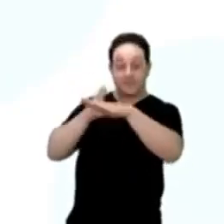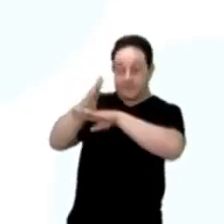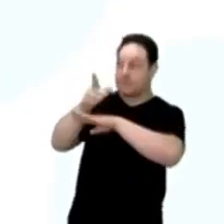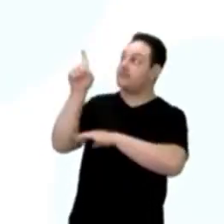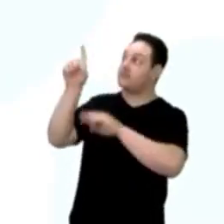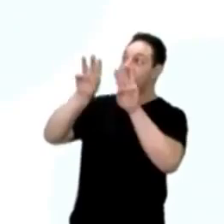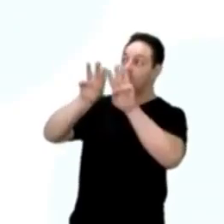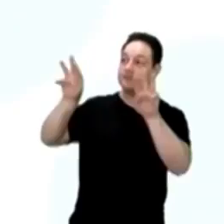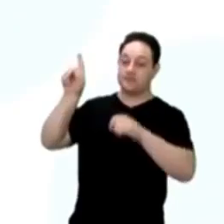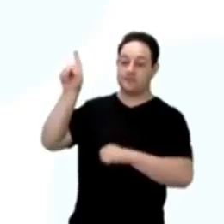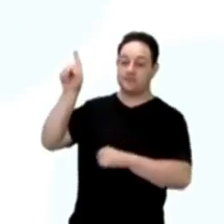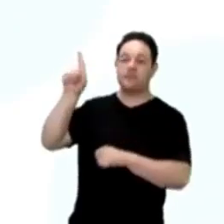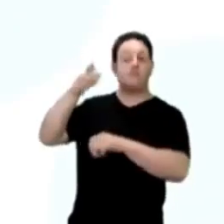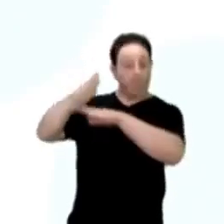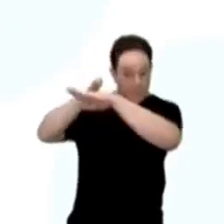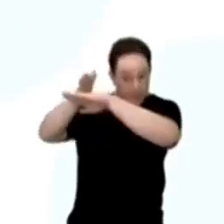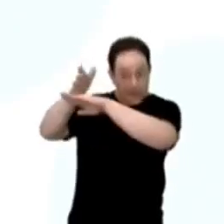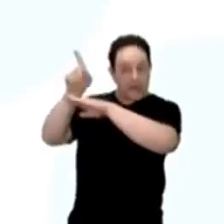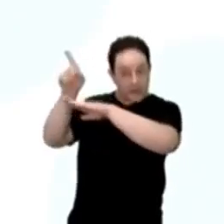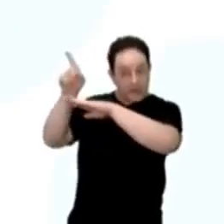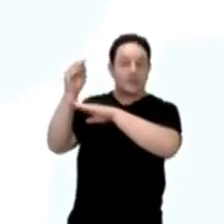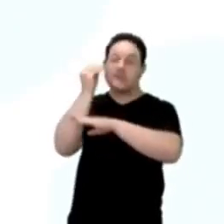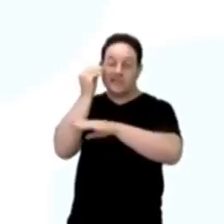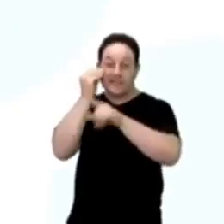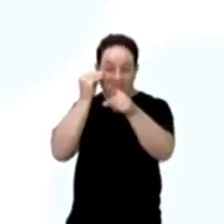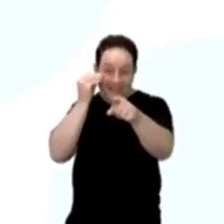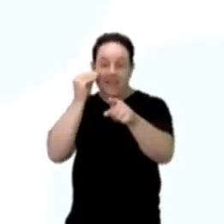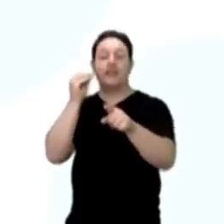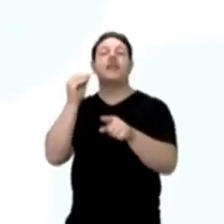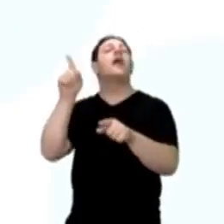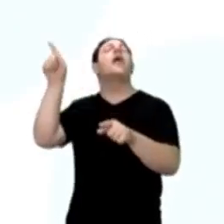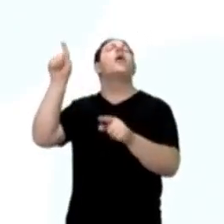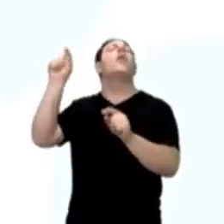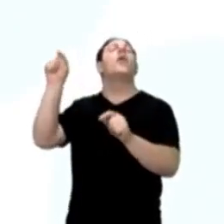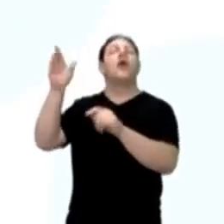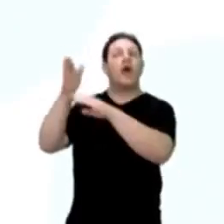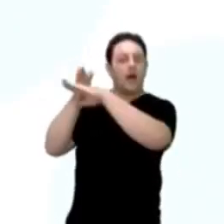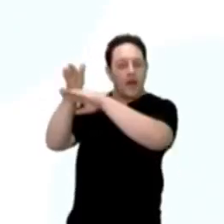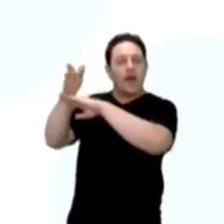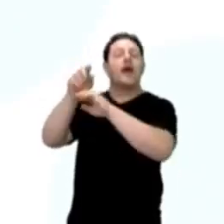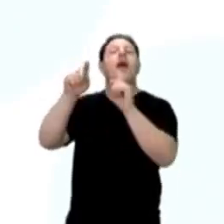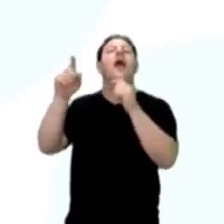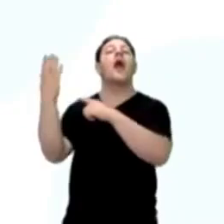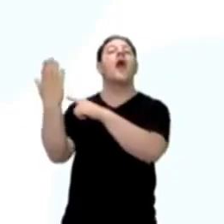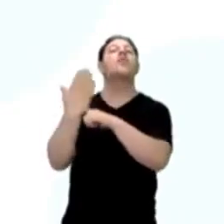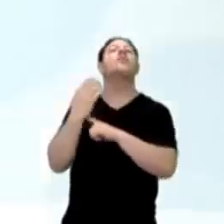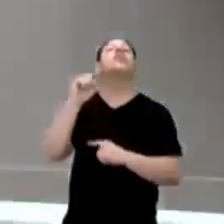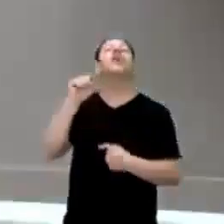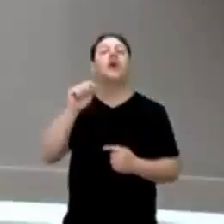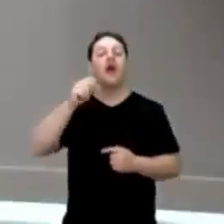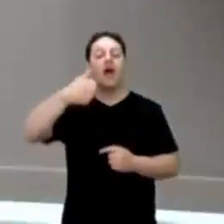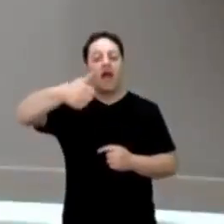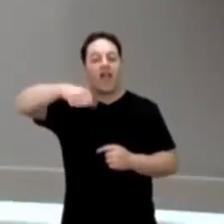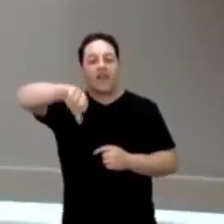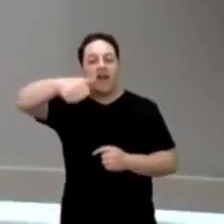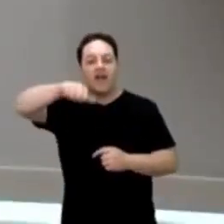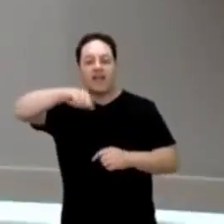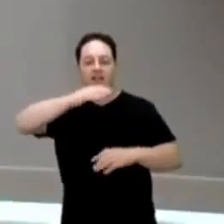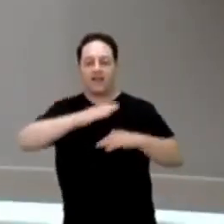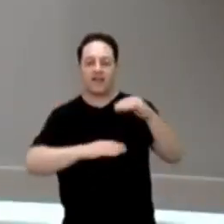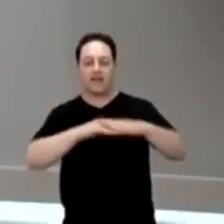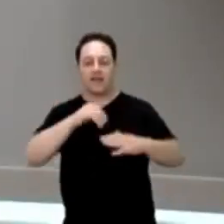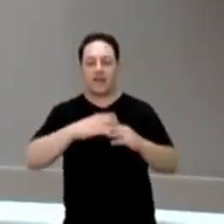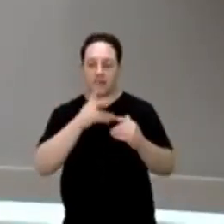o site. É, e, basicamente, a gente, no oráculo, a gente avalia as competências